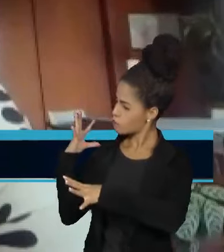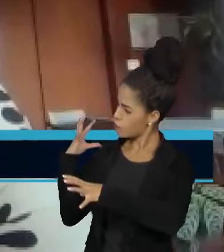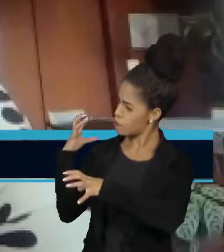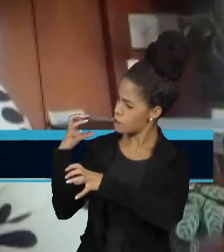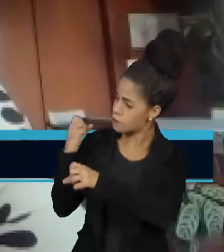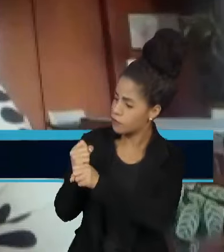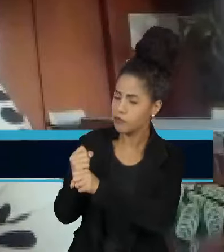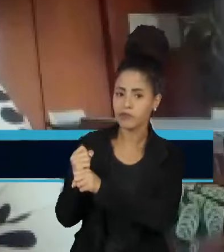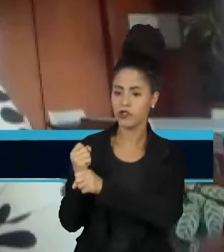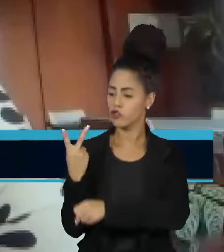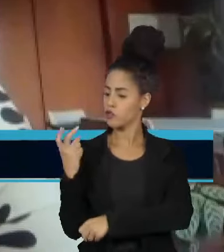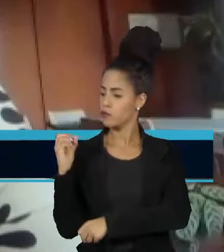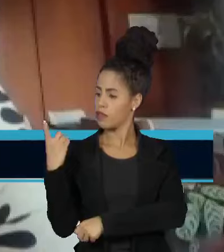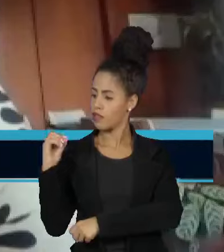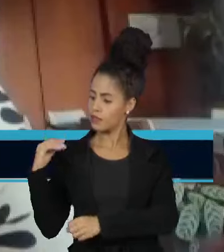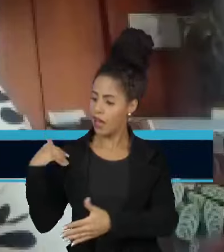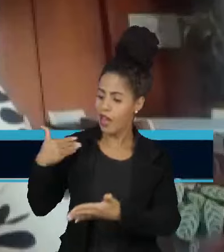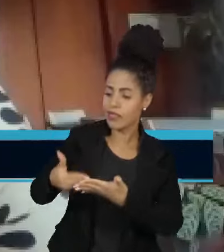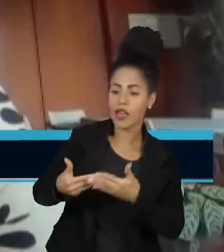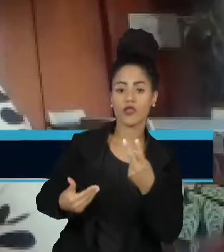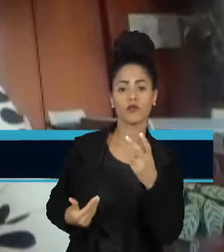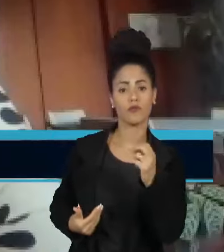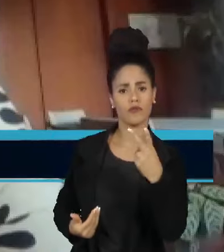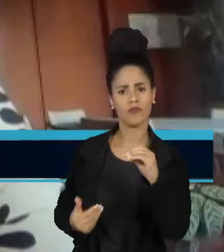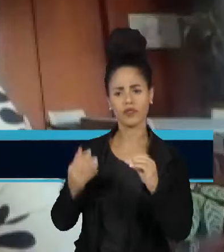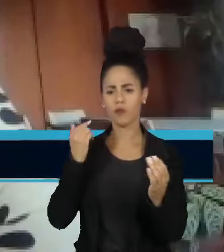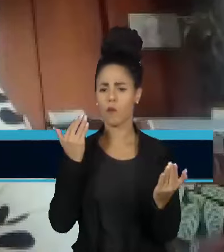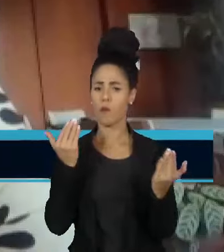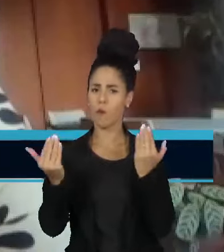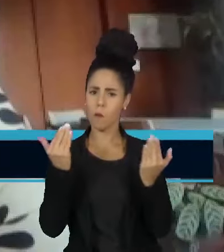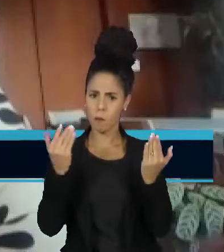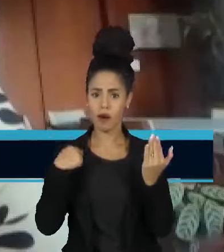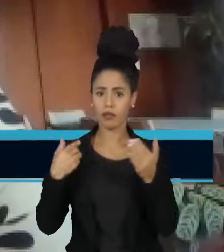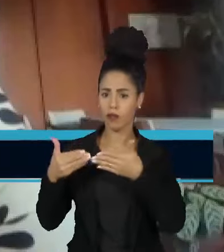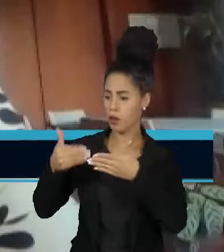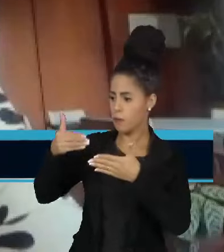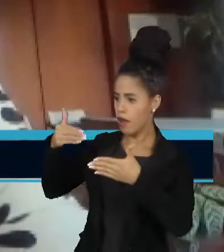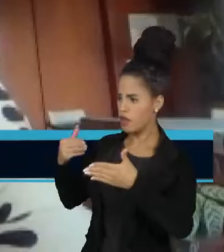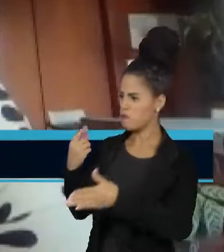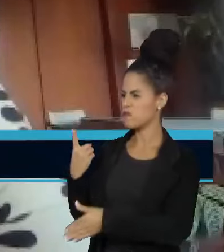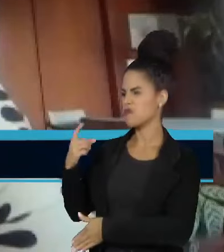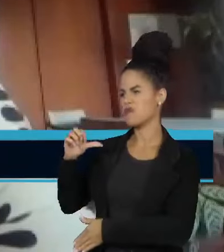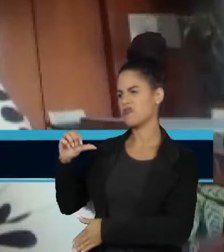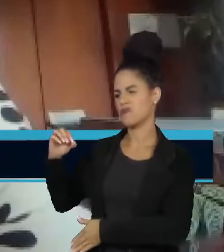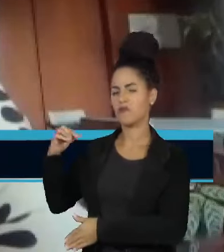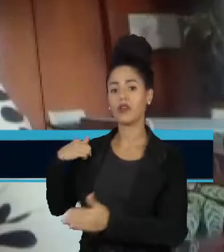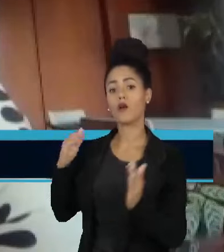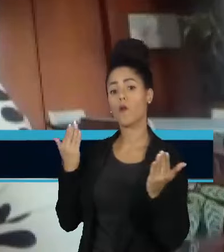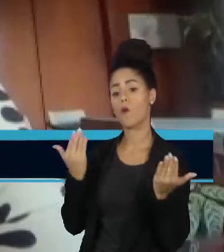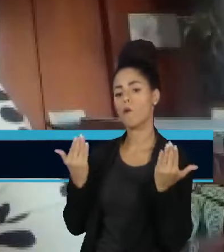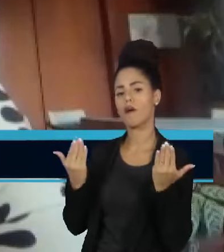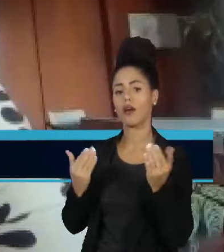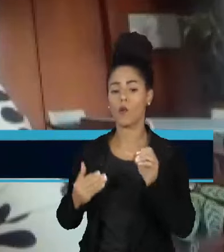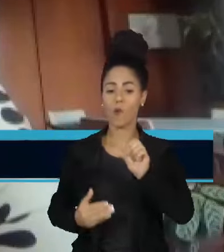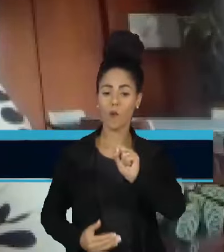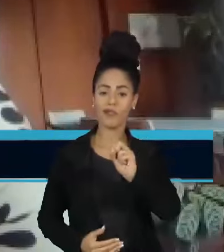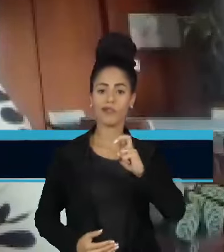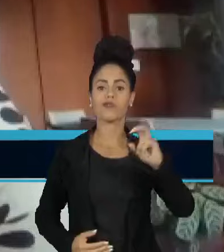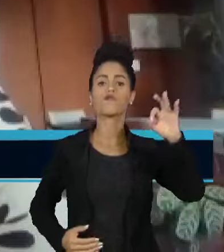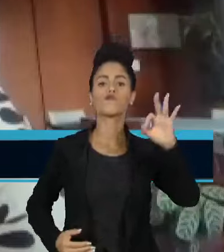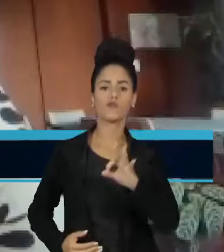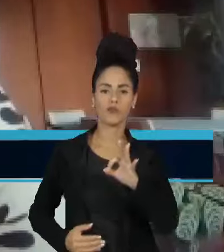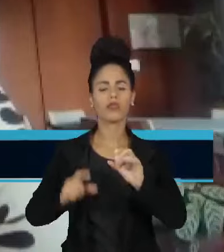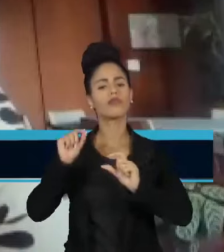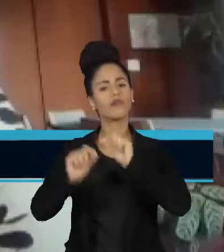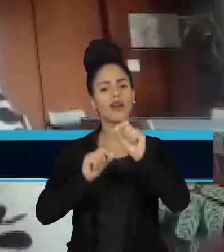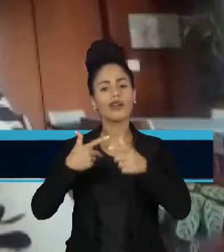de 2010 a 2020, comparado de 1990 a 2000, o aumento de 85%